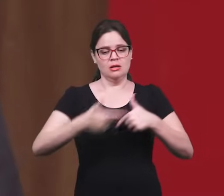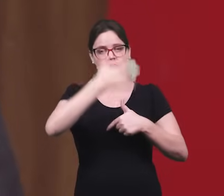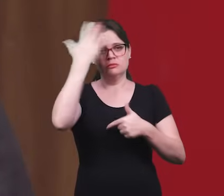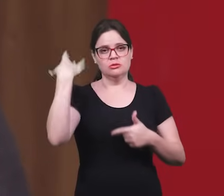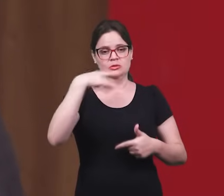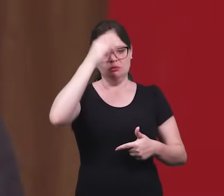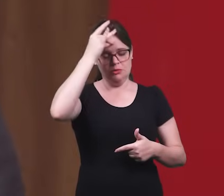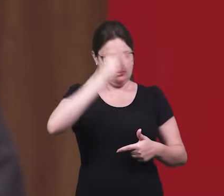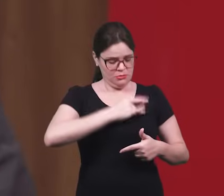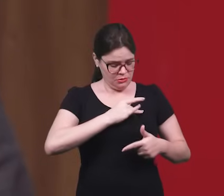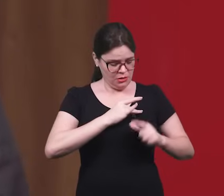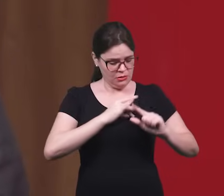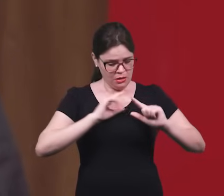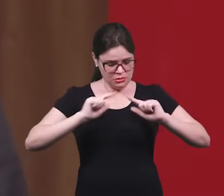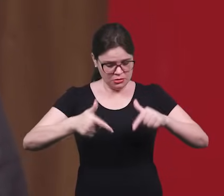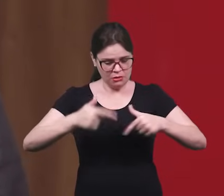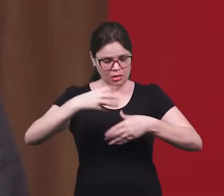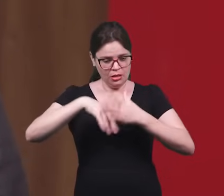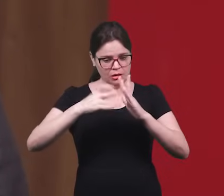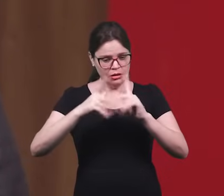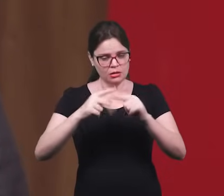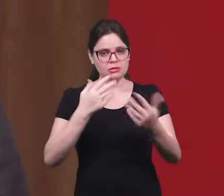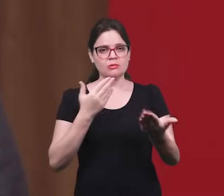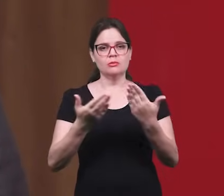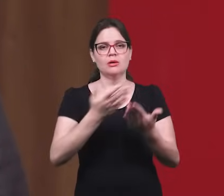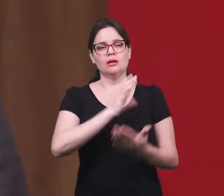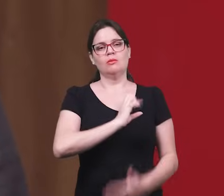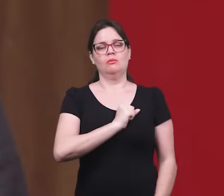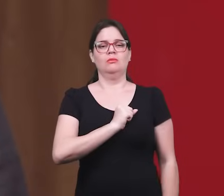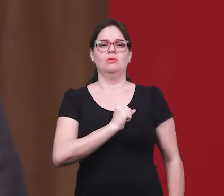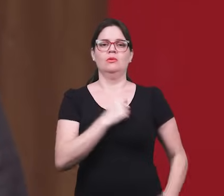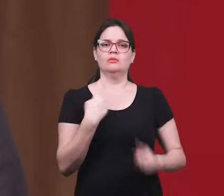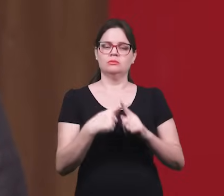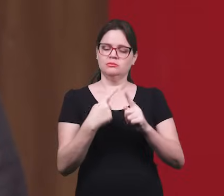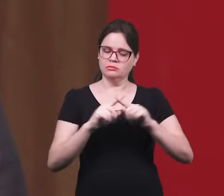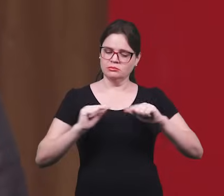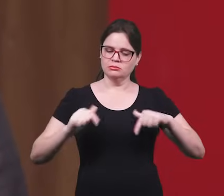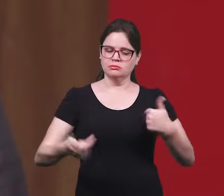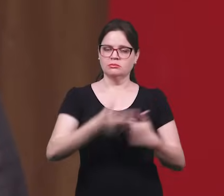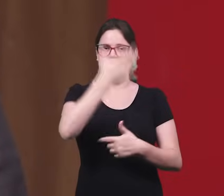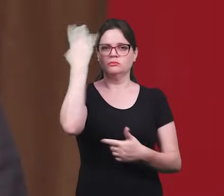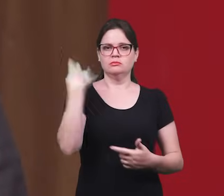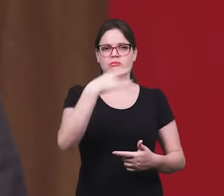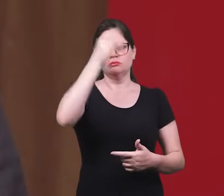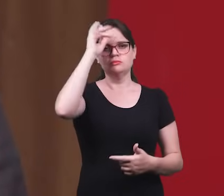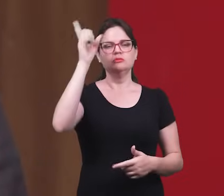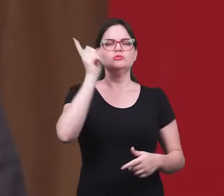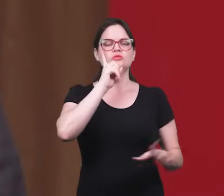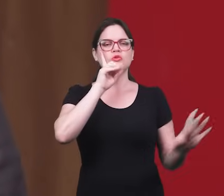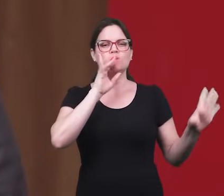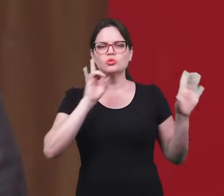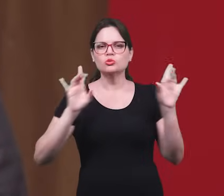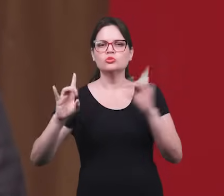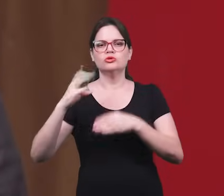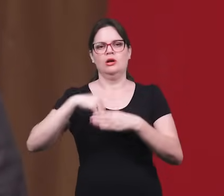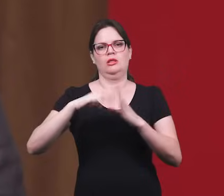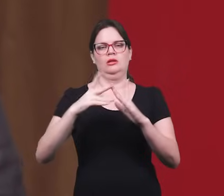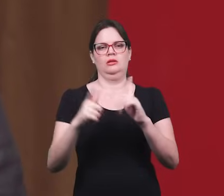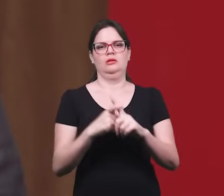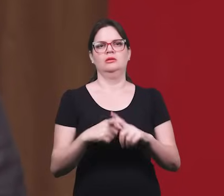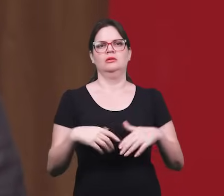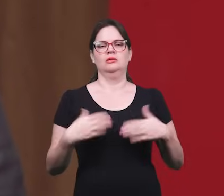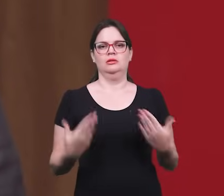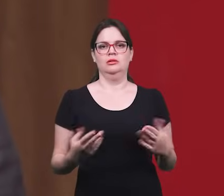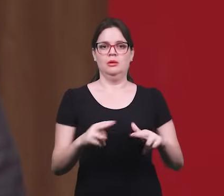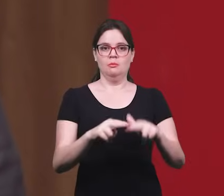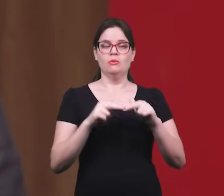Santo na vida da igreja né O amor é o Espírito Santo é a ministração do Senhor constantemente na vida da igreja não é à toa que